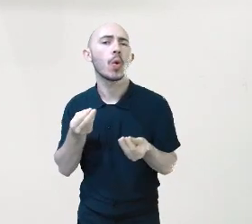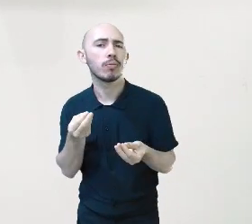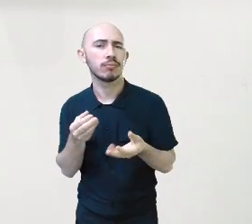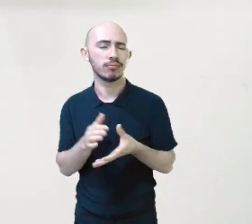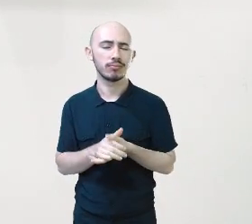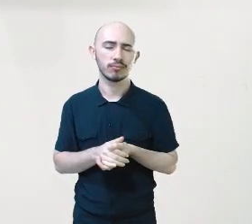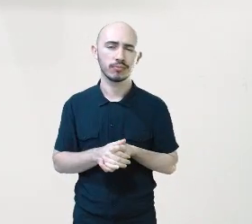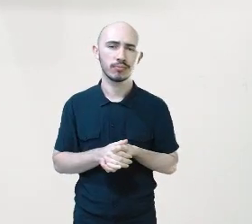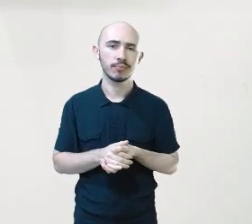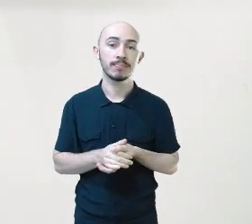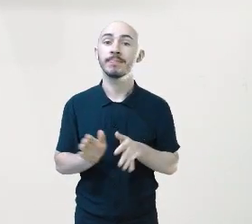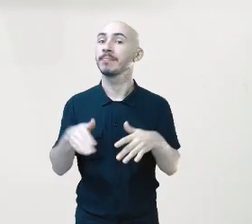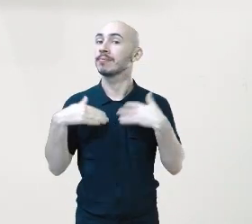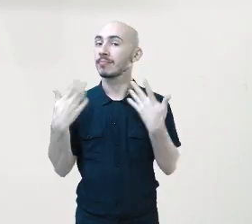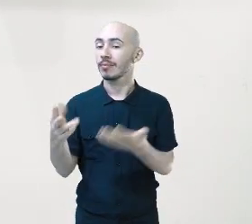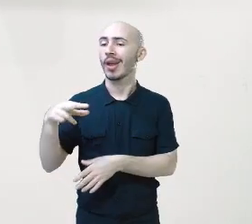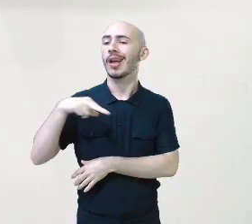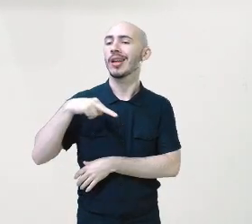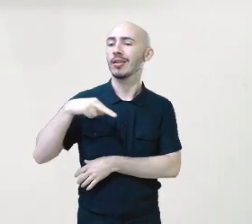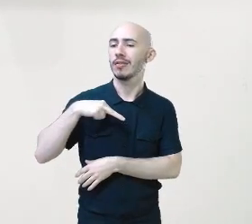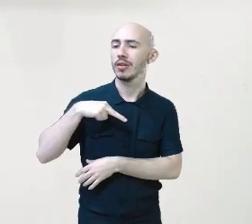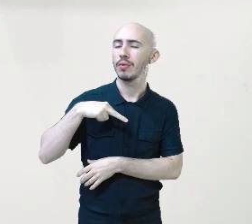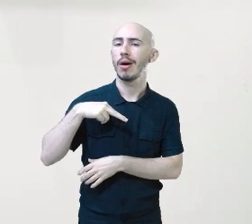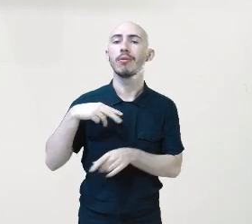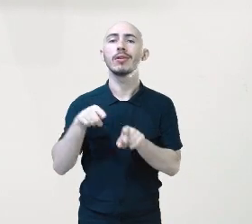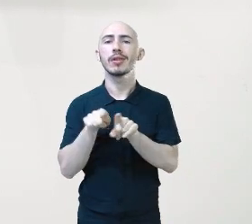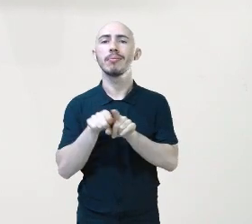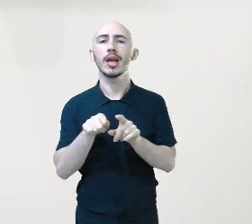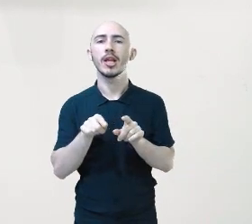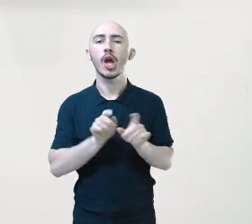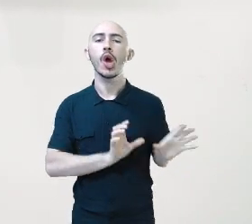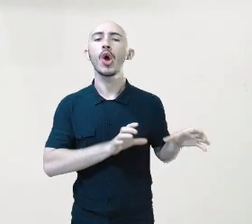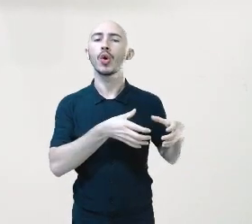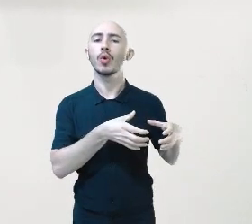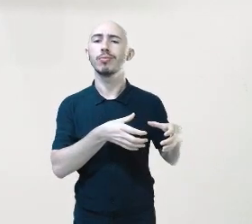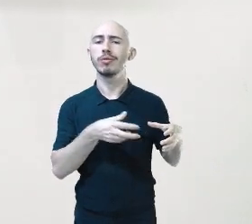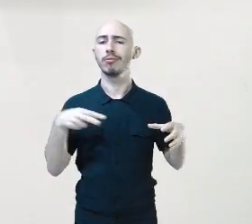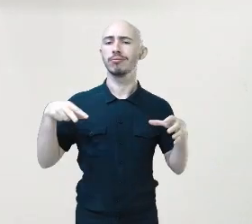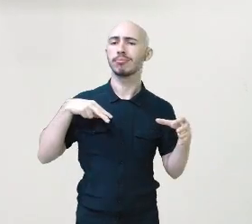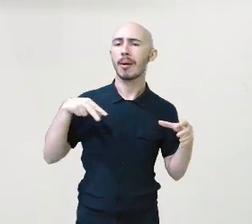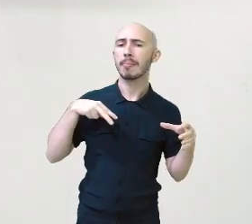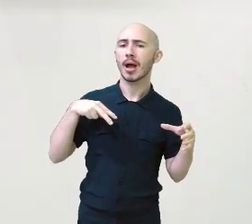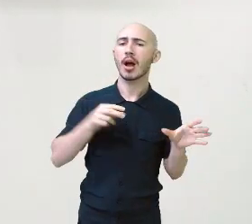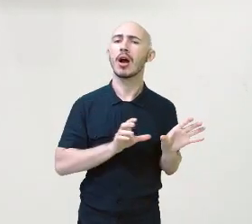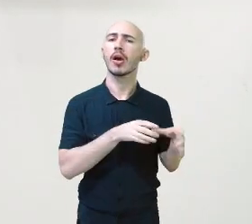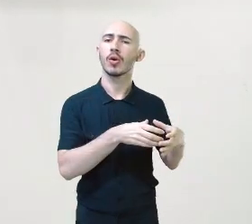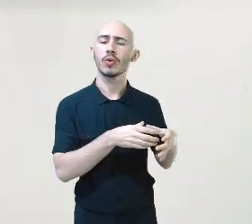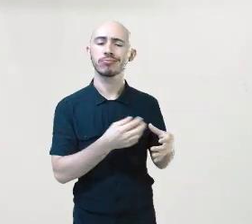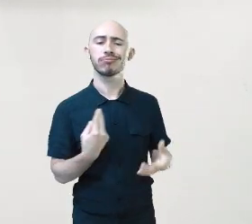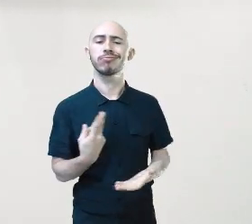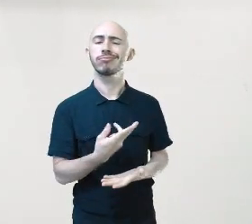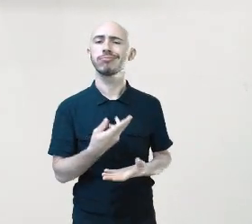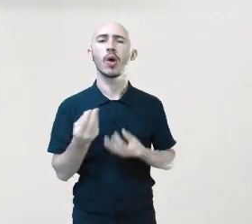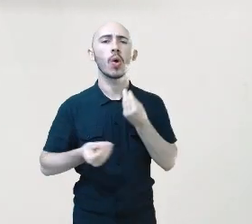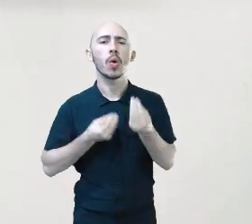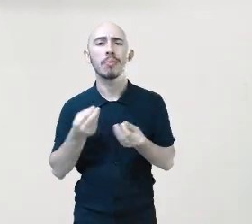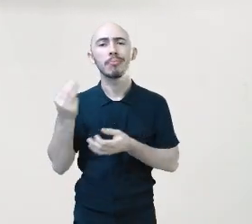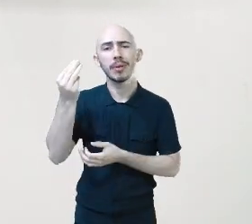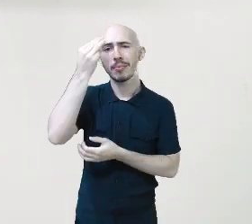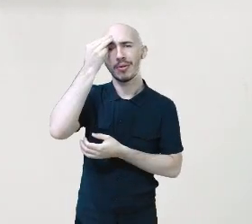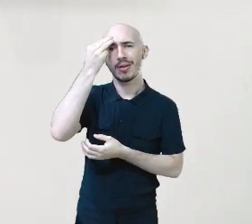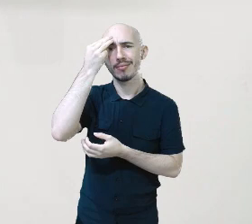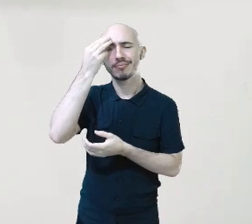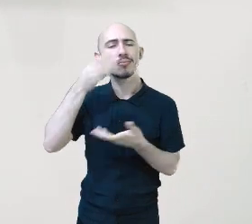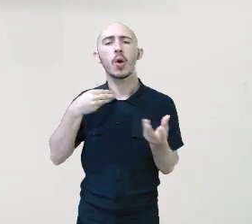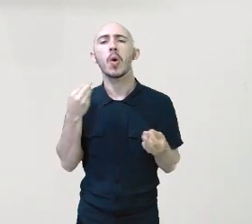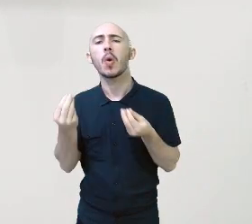E individual e coletiva. O que significa dizer uma memória individual e uma memória